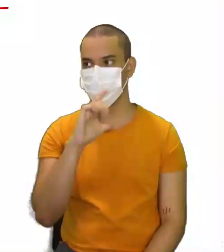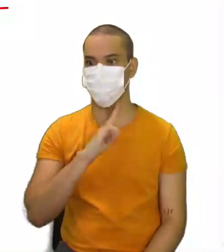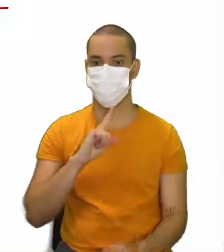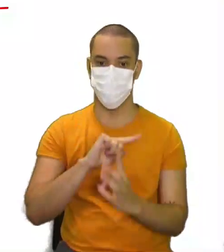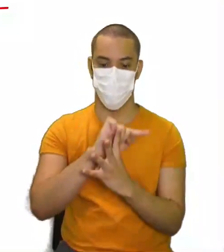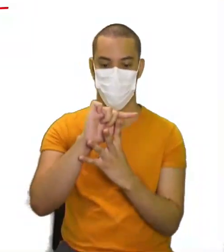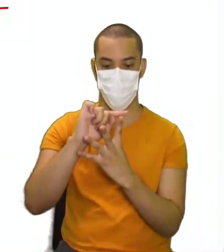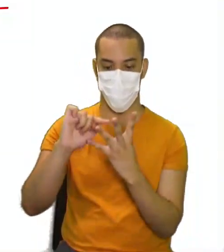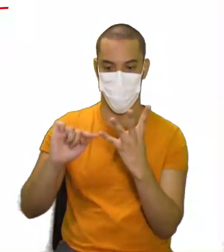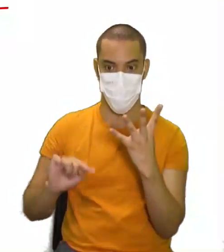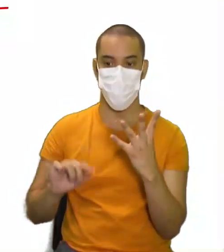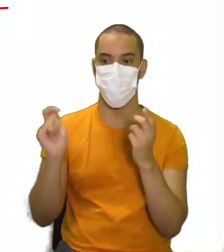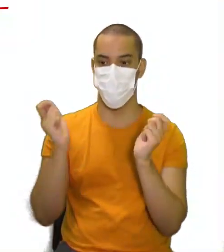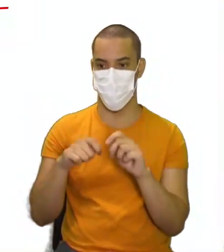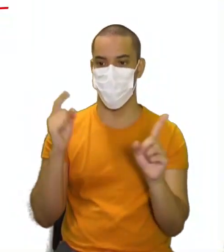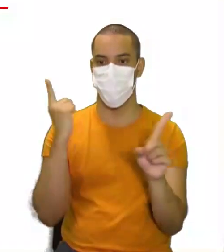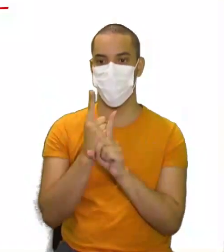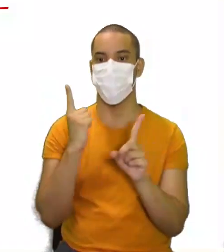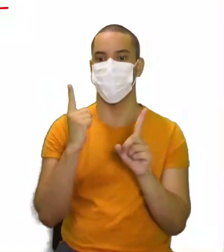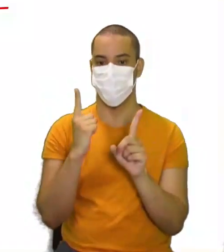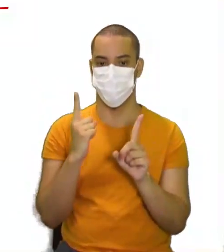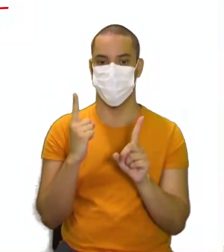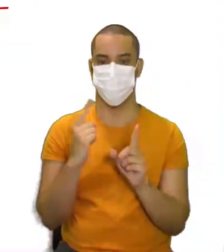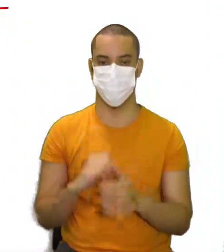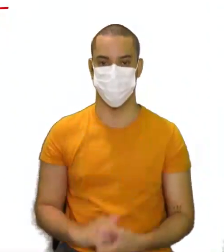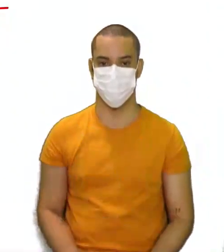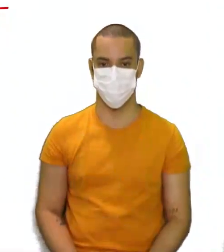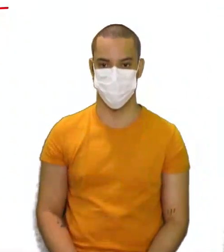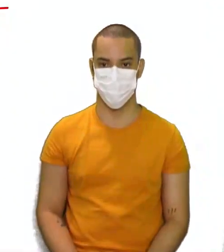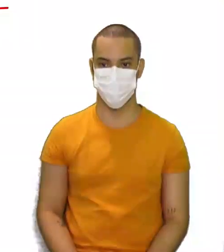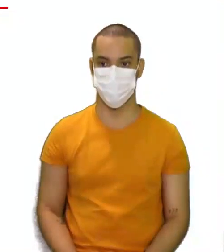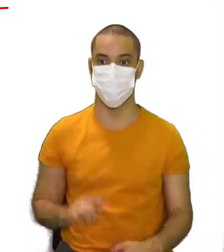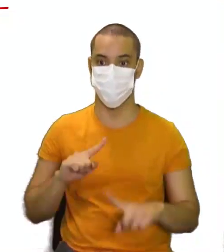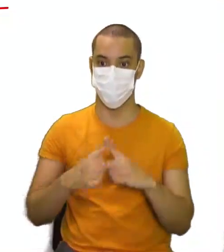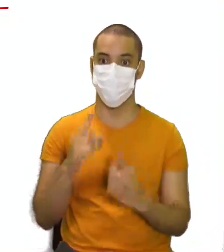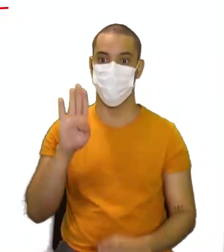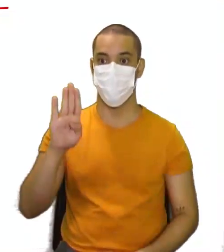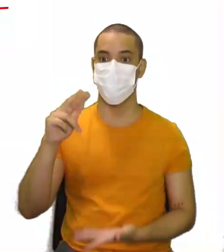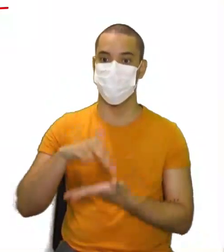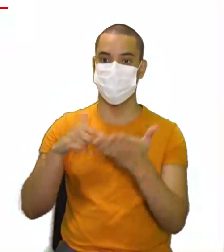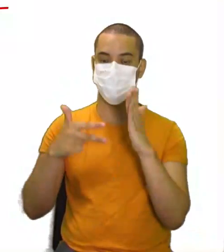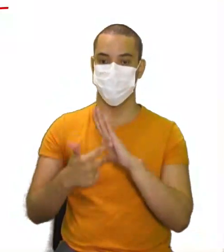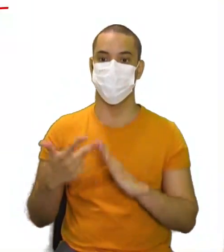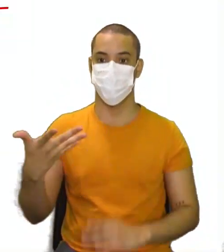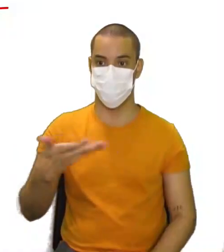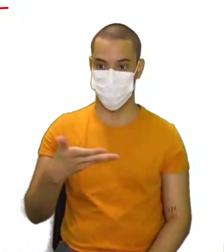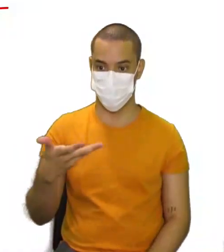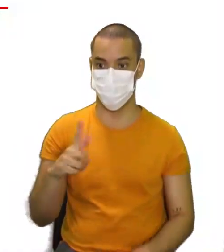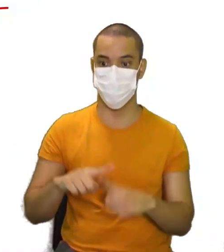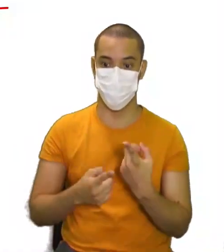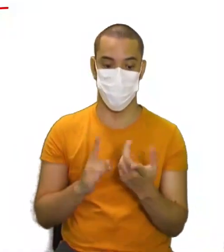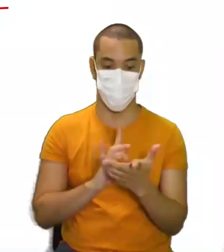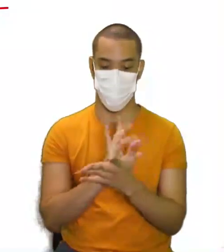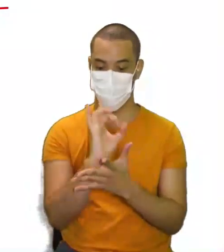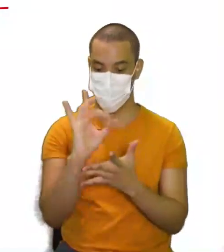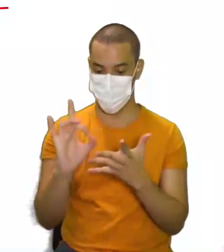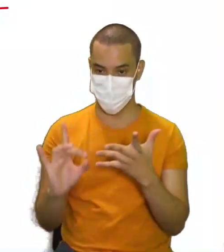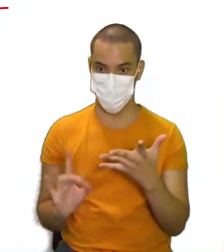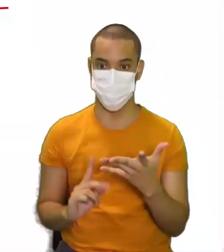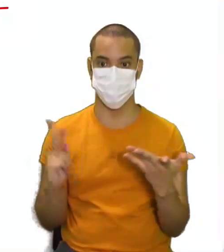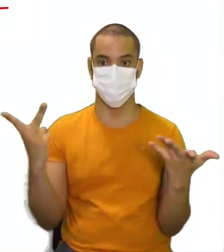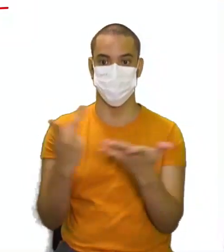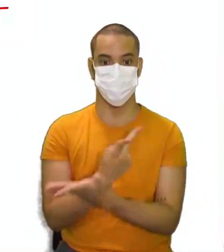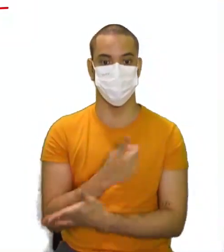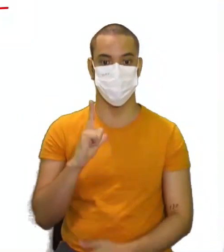variáveis que tem aí, certo? No caso, esse B vai ser constante, né? Só que para cada situação vou